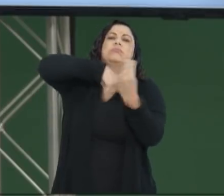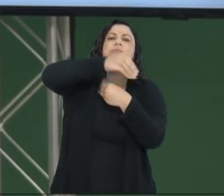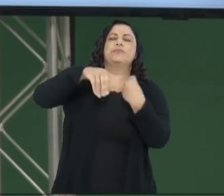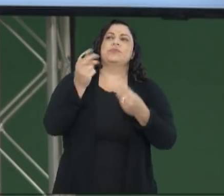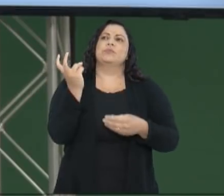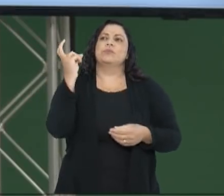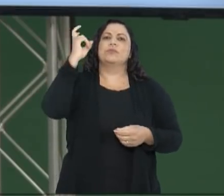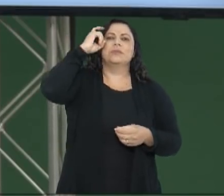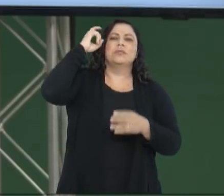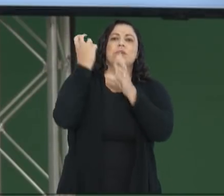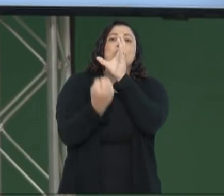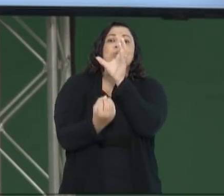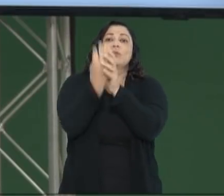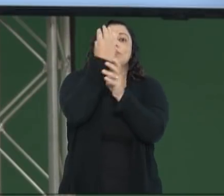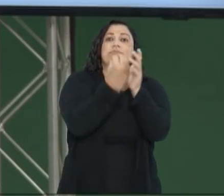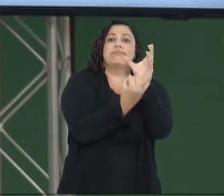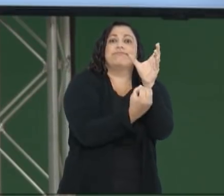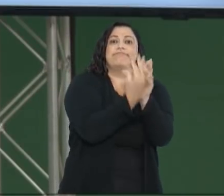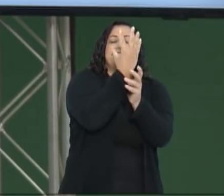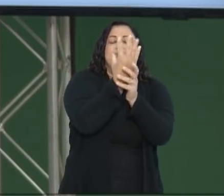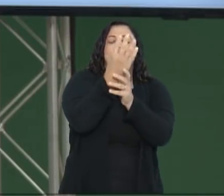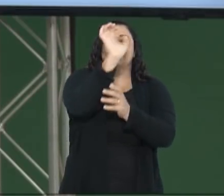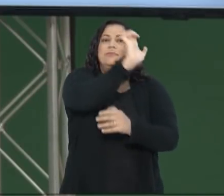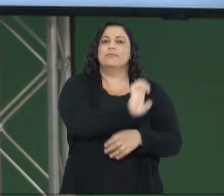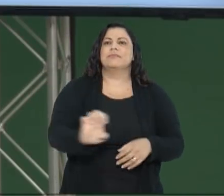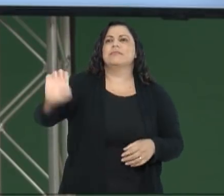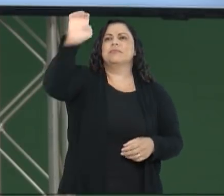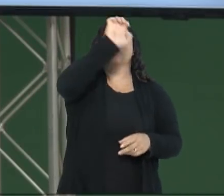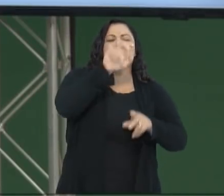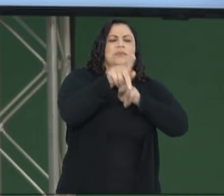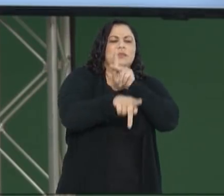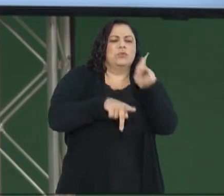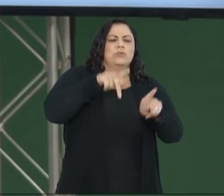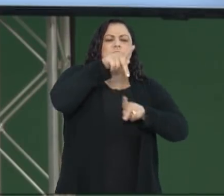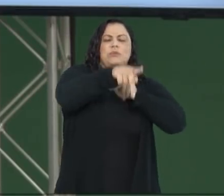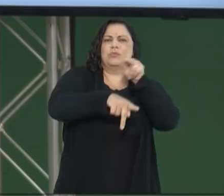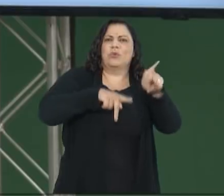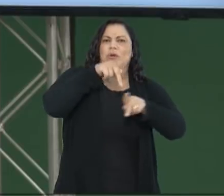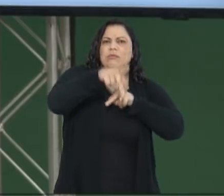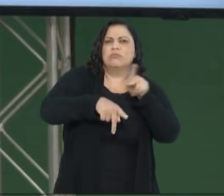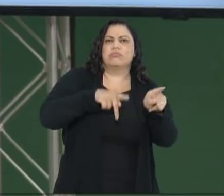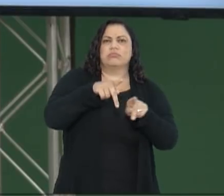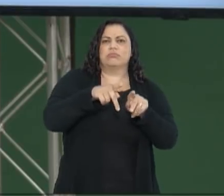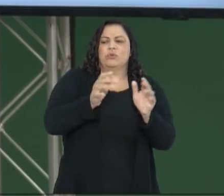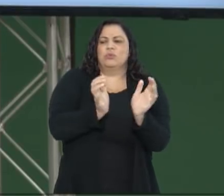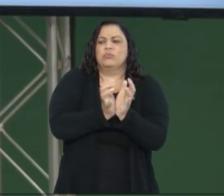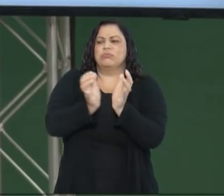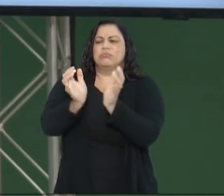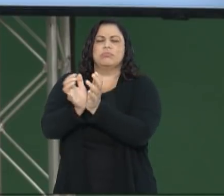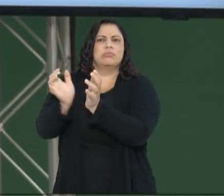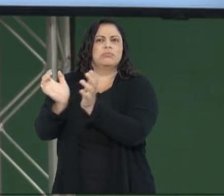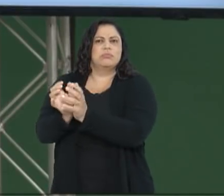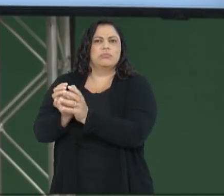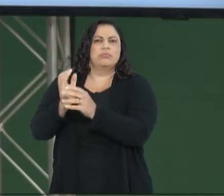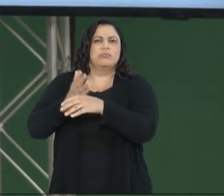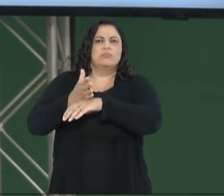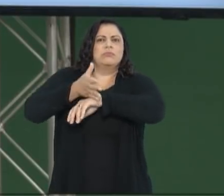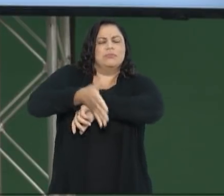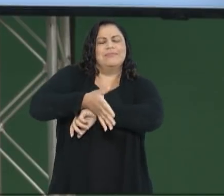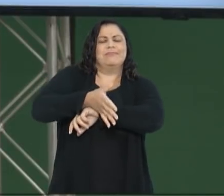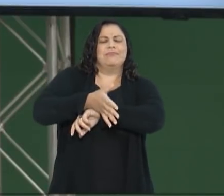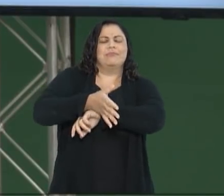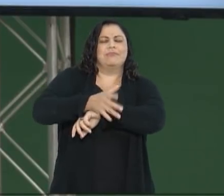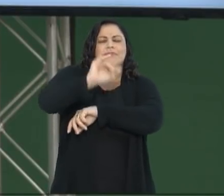de formação da Europa e da população da Europa e os povos que ocuparam esse continente